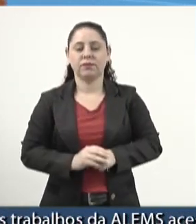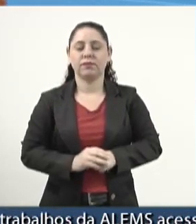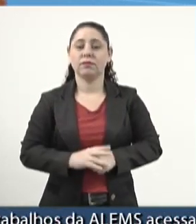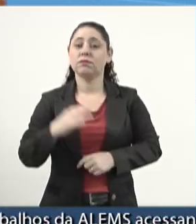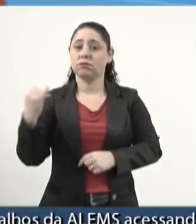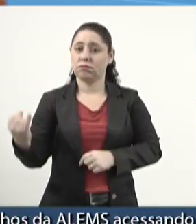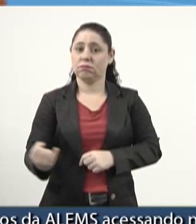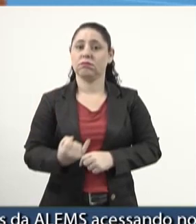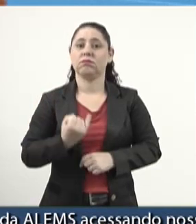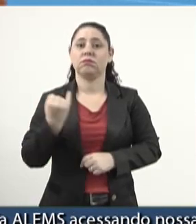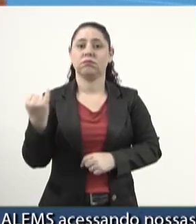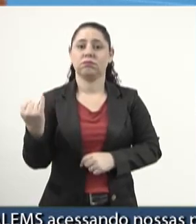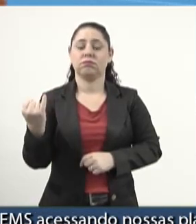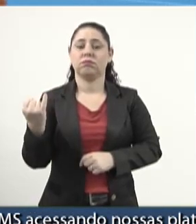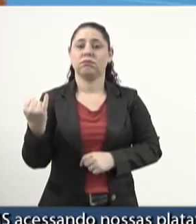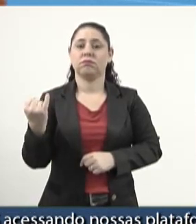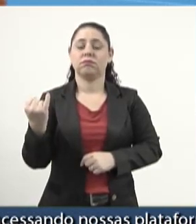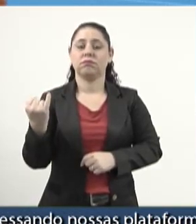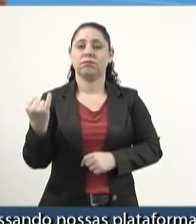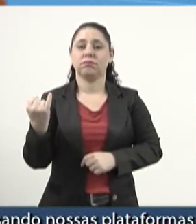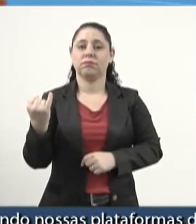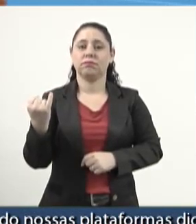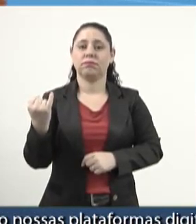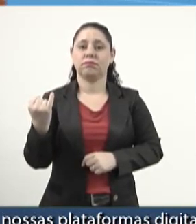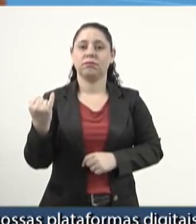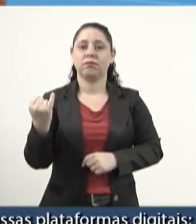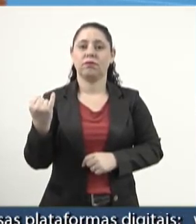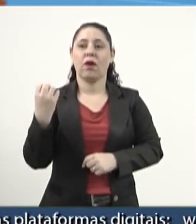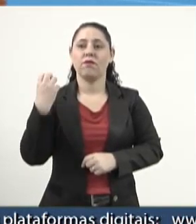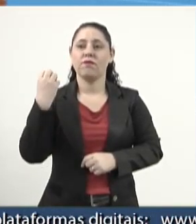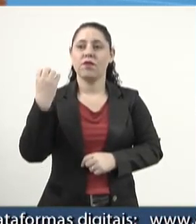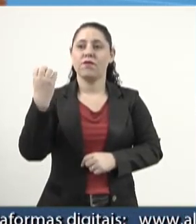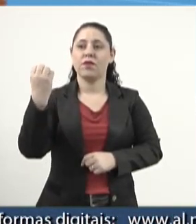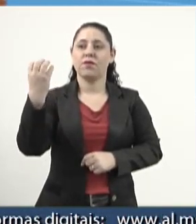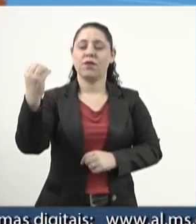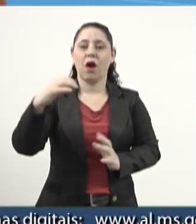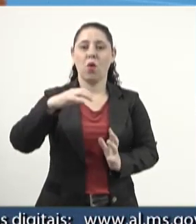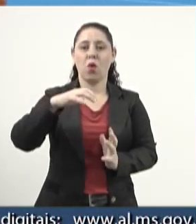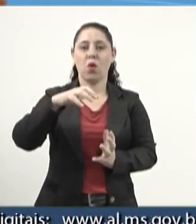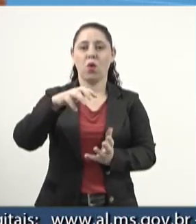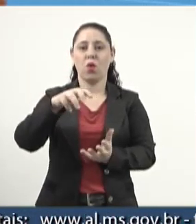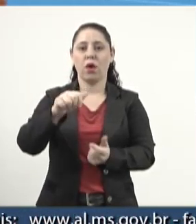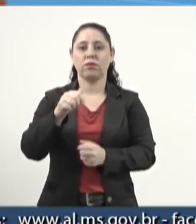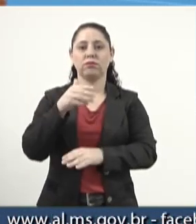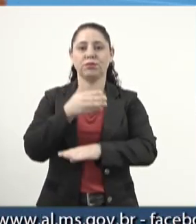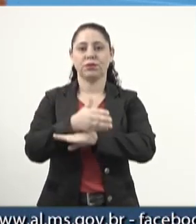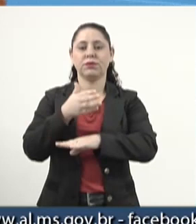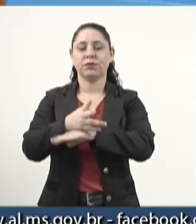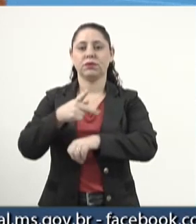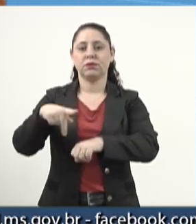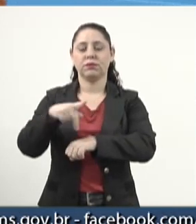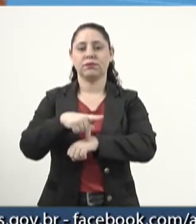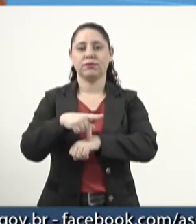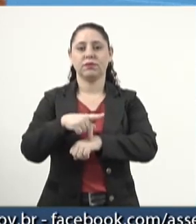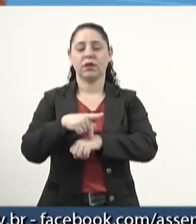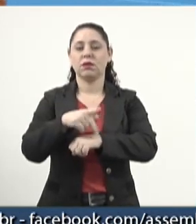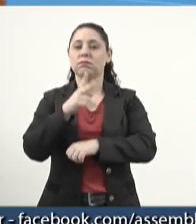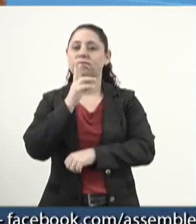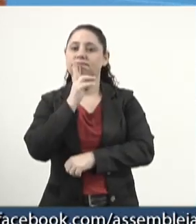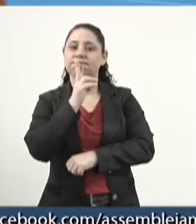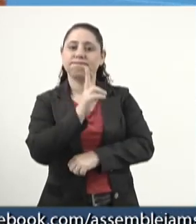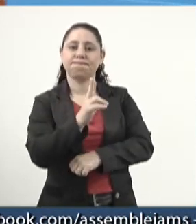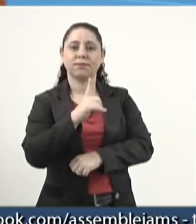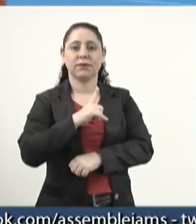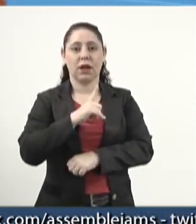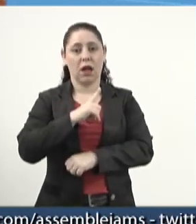a importância dessas viagens internacionais e do resultado que elas